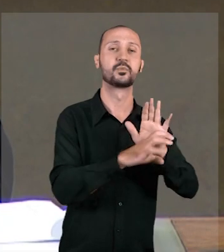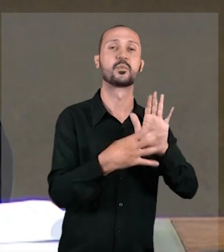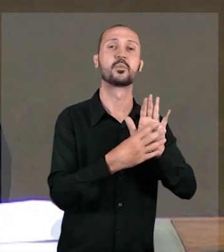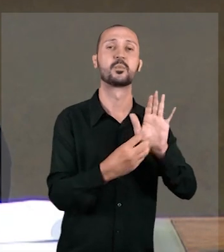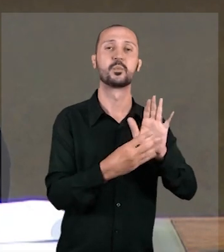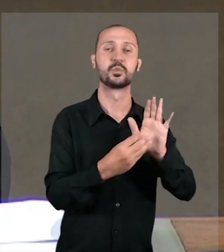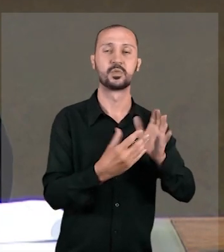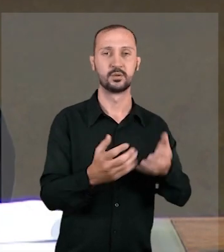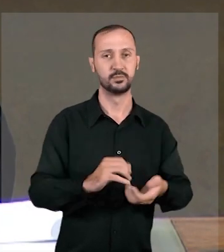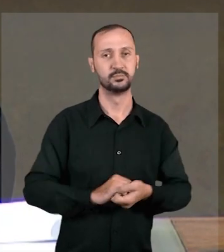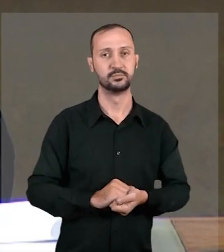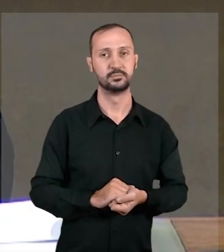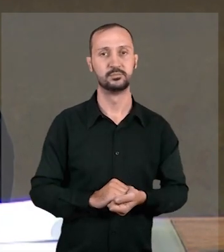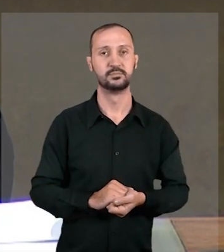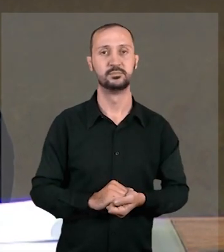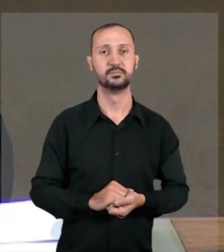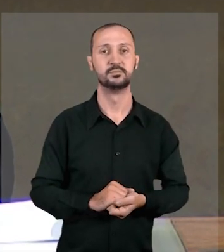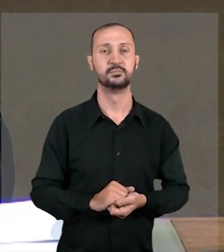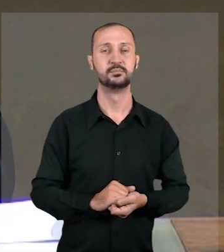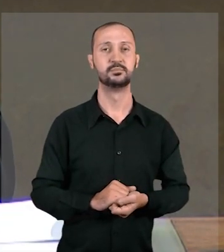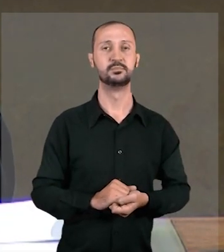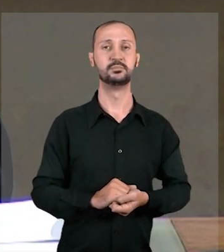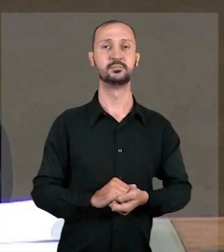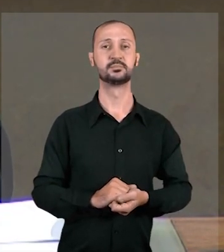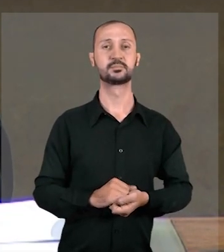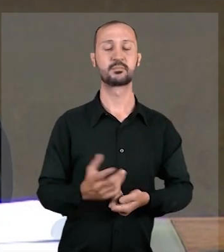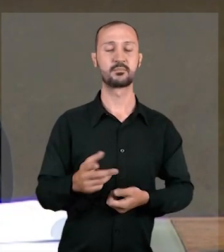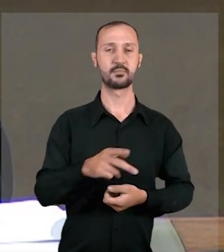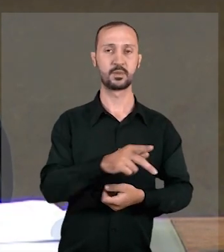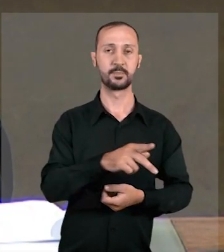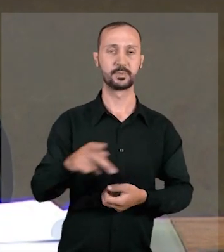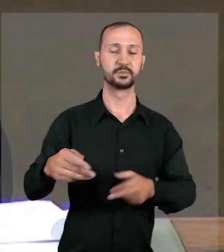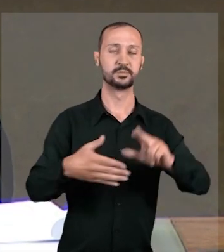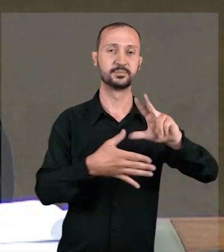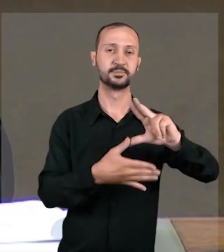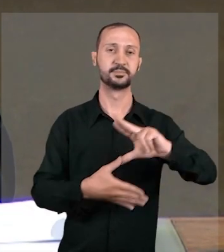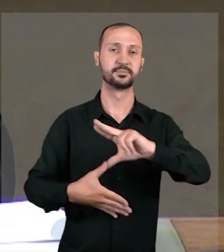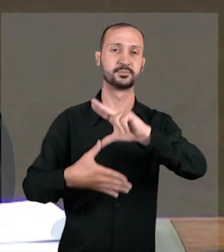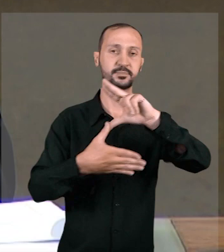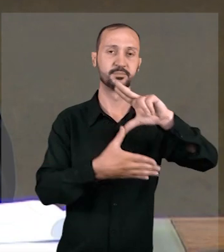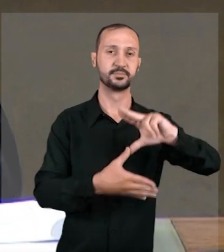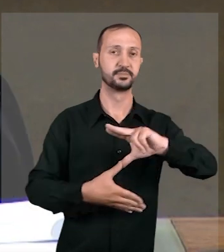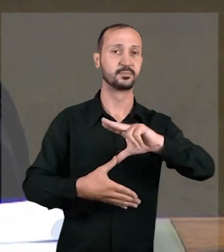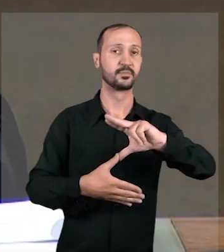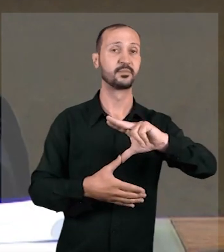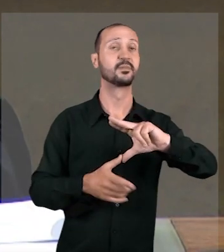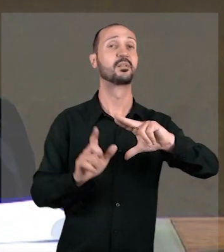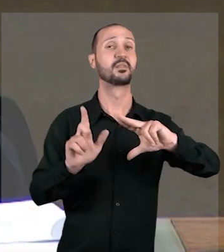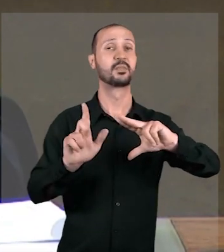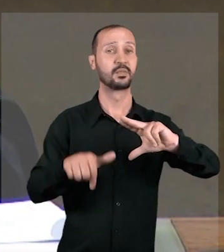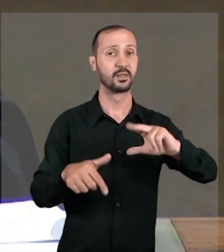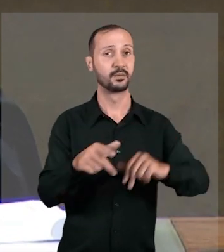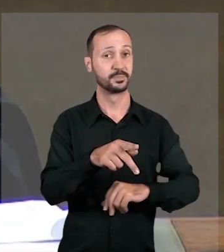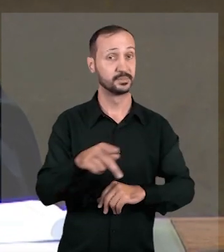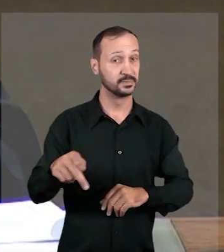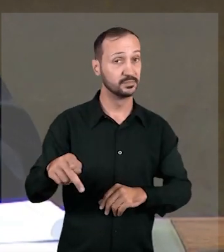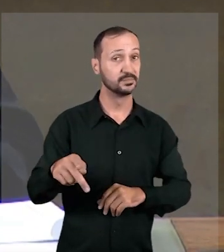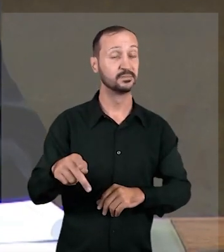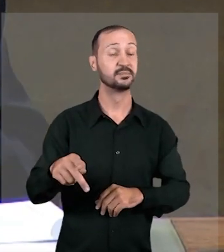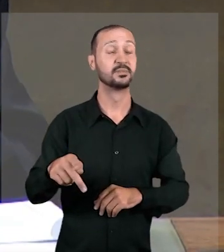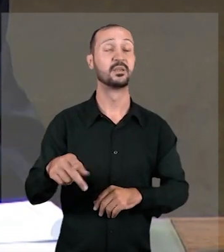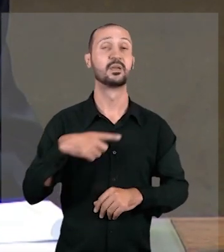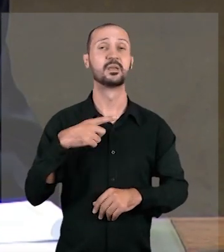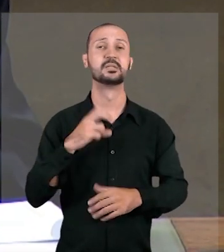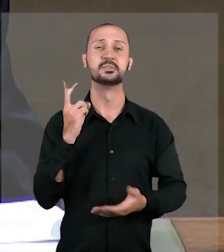dessa natureza. O presidencialismo latino-americano é, e sempre foi e continua sendo,